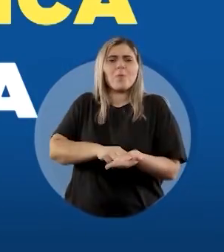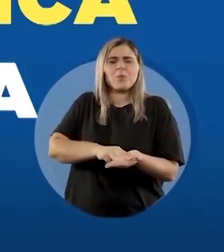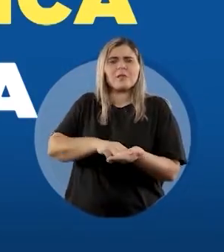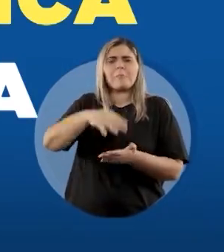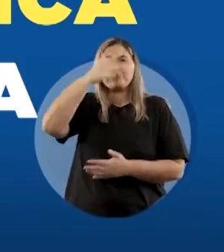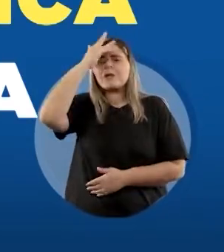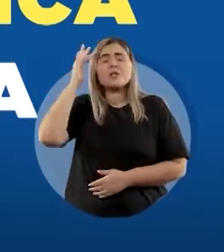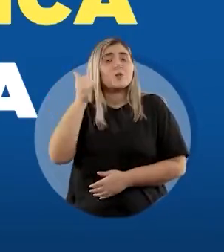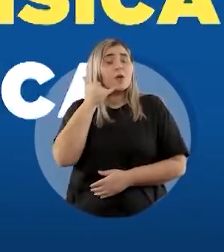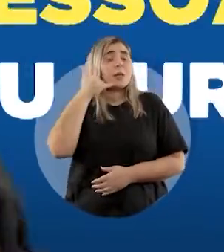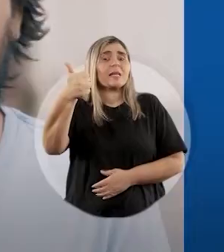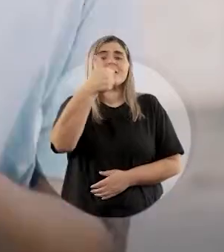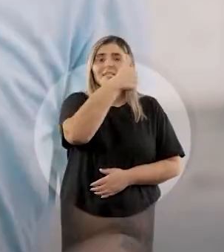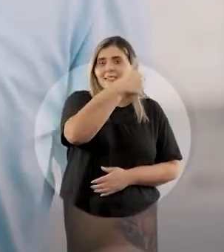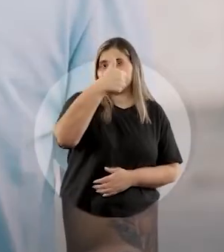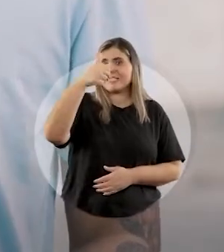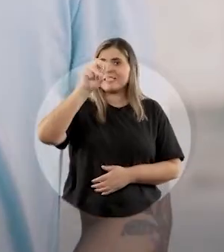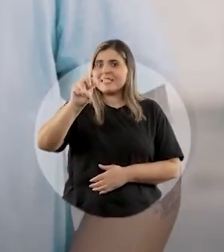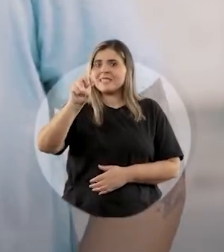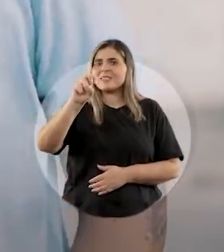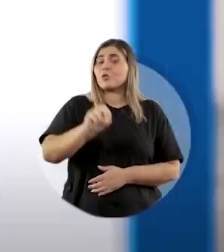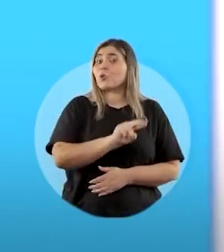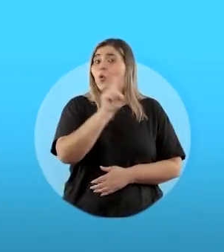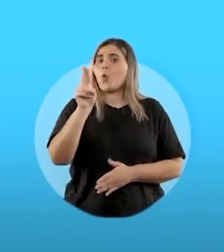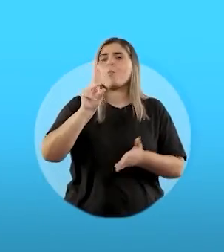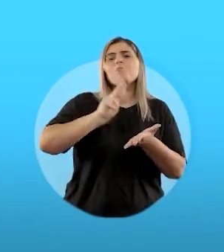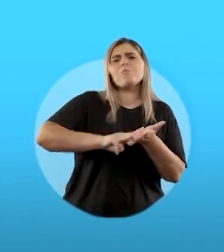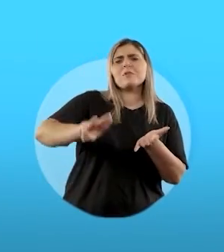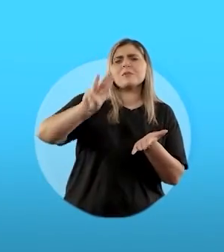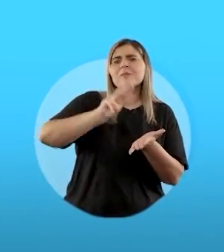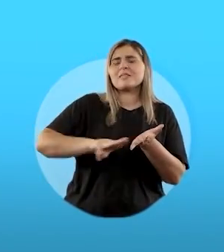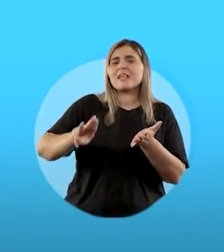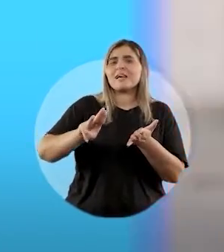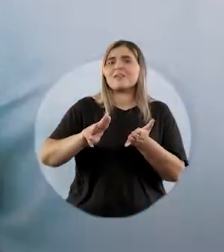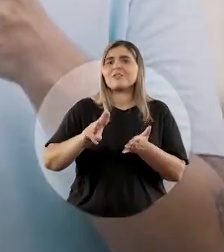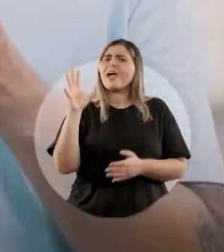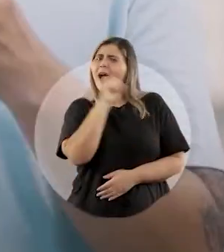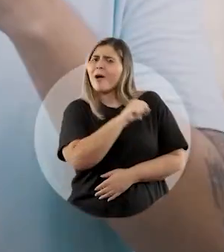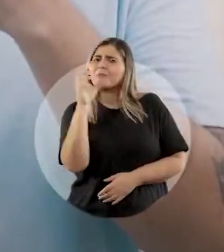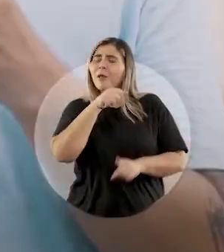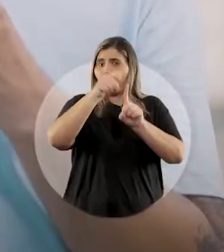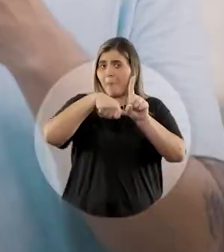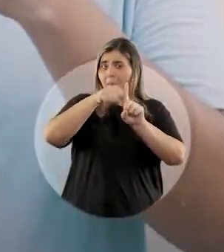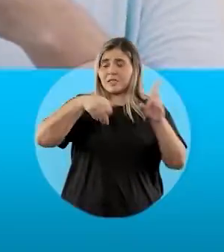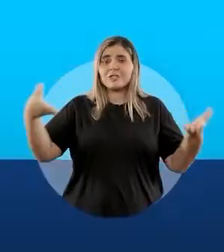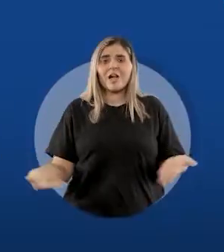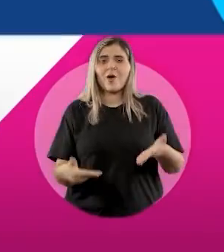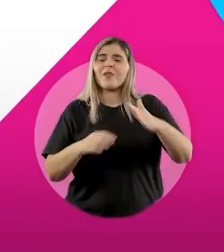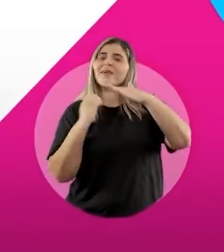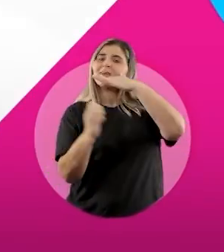Pessoa física ou jurídica. Ligue 115 ou mande um zap. Corra que é só este